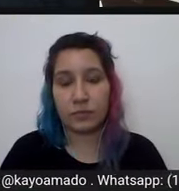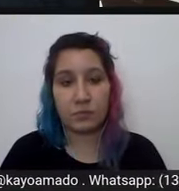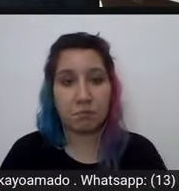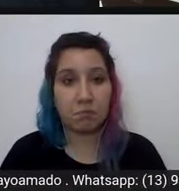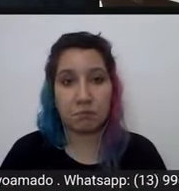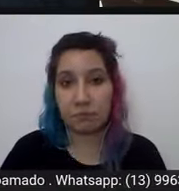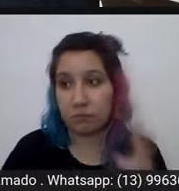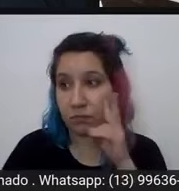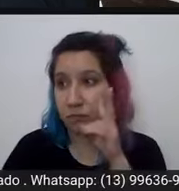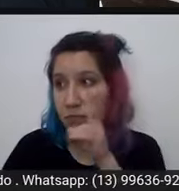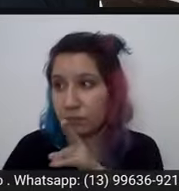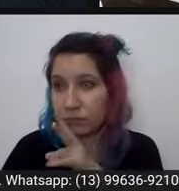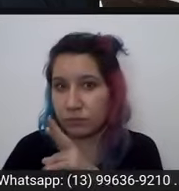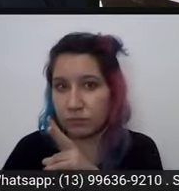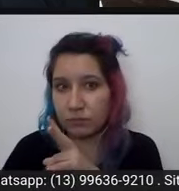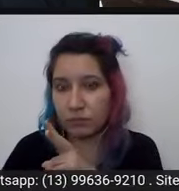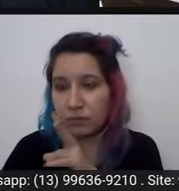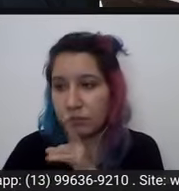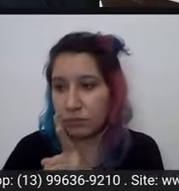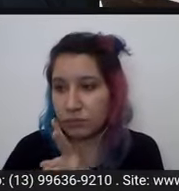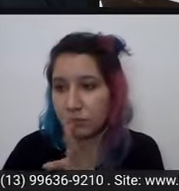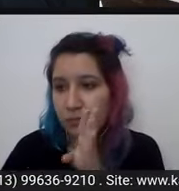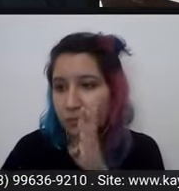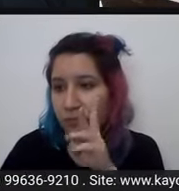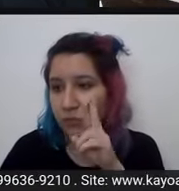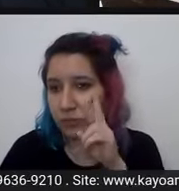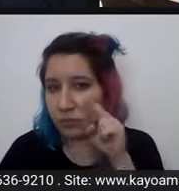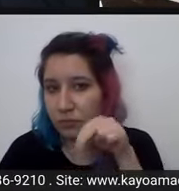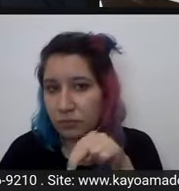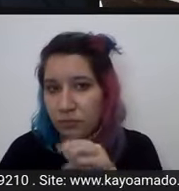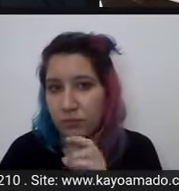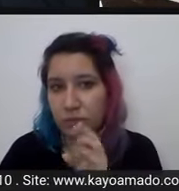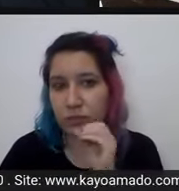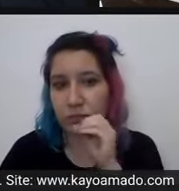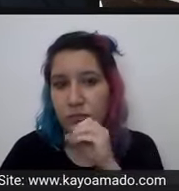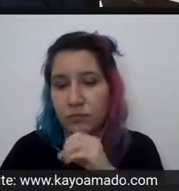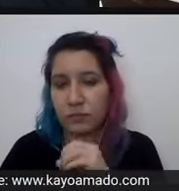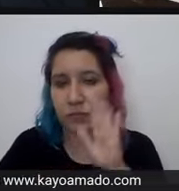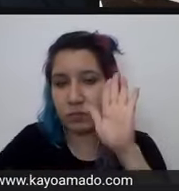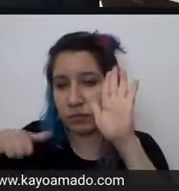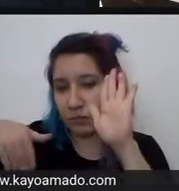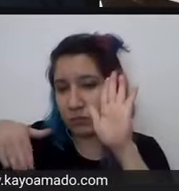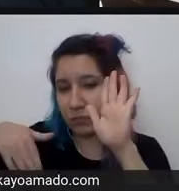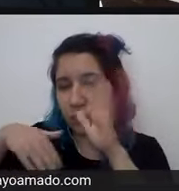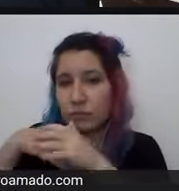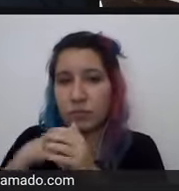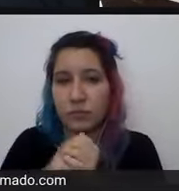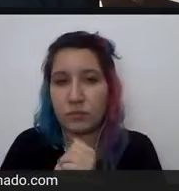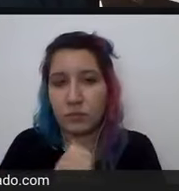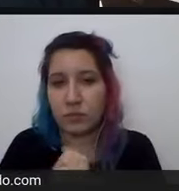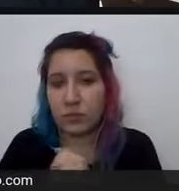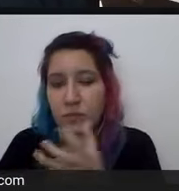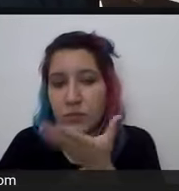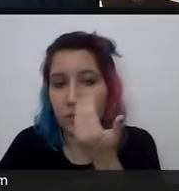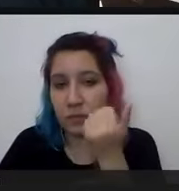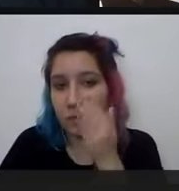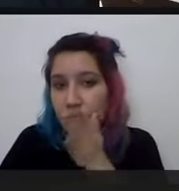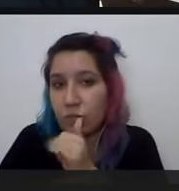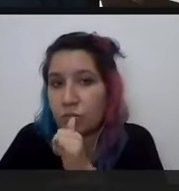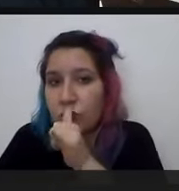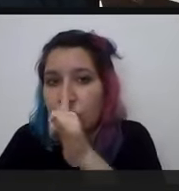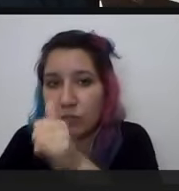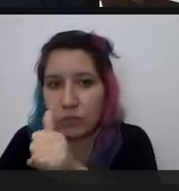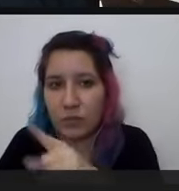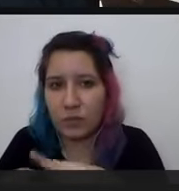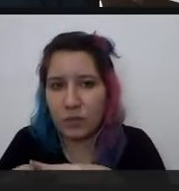Tá lá. Brunão fala da prainha. Antes de a gente fazer comentários, eu quero falar, pô, mas